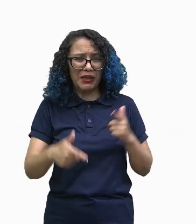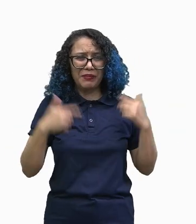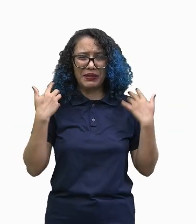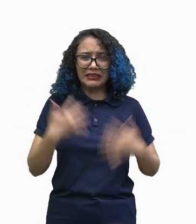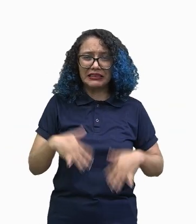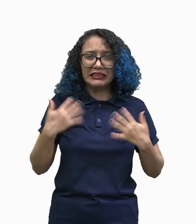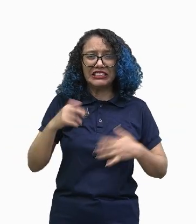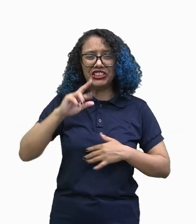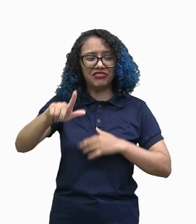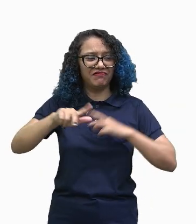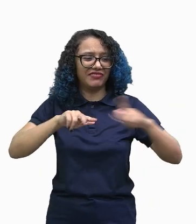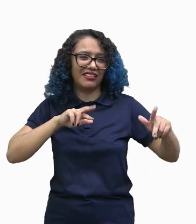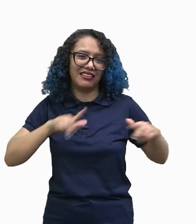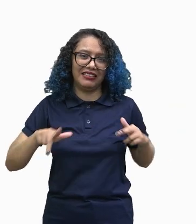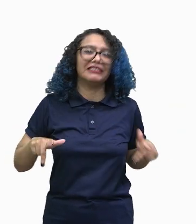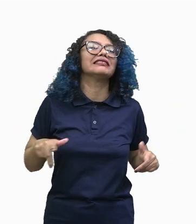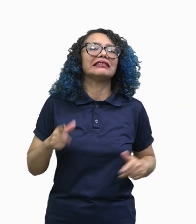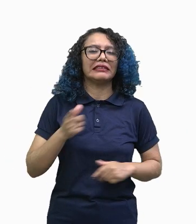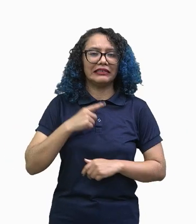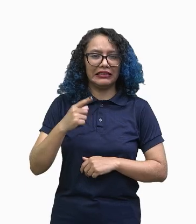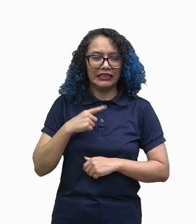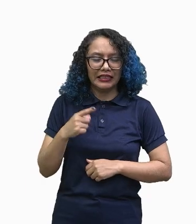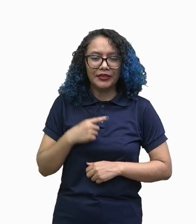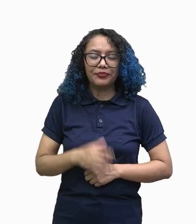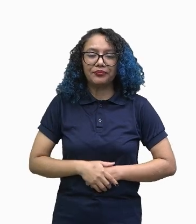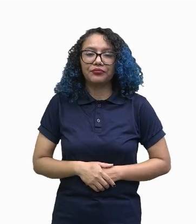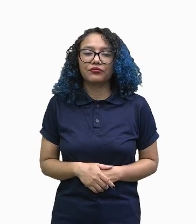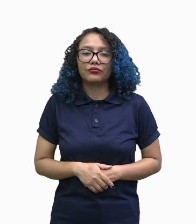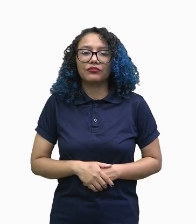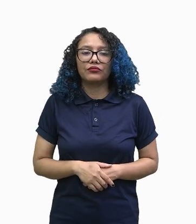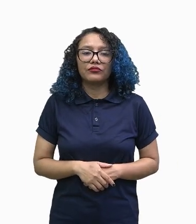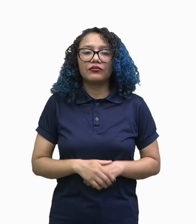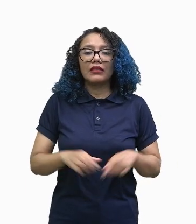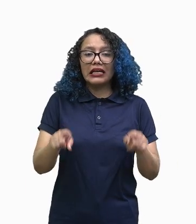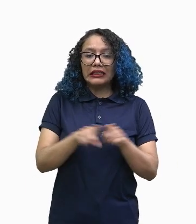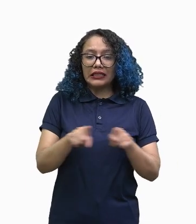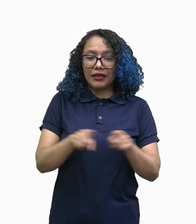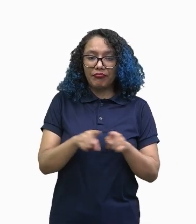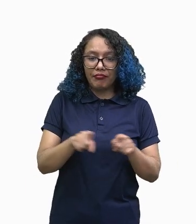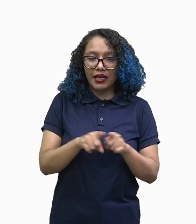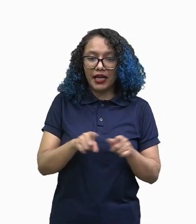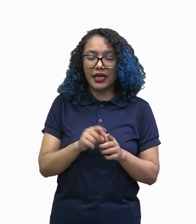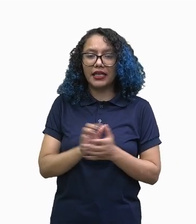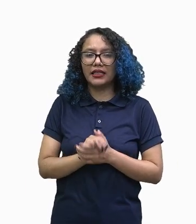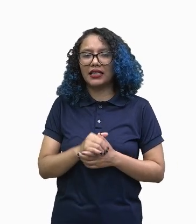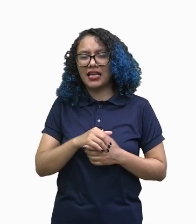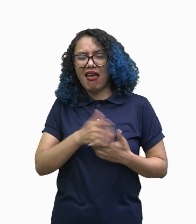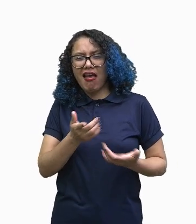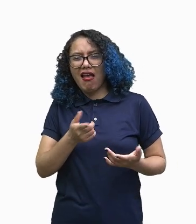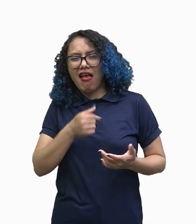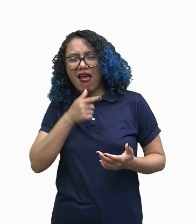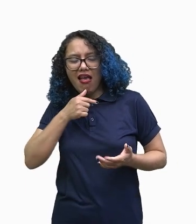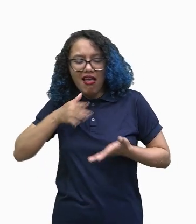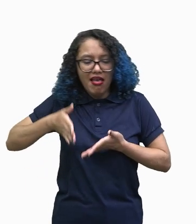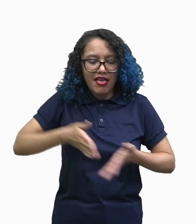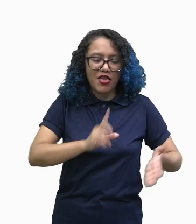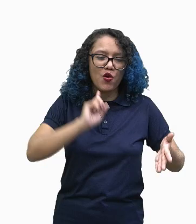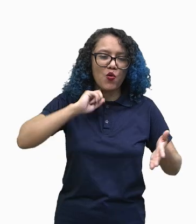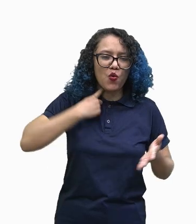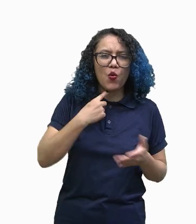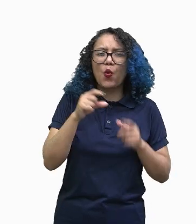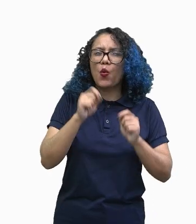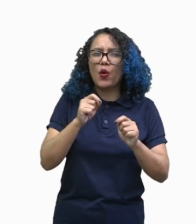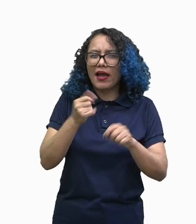aí. Com isso, nós também temos poluição de rios por metais pesados e produtos químicos que ajudam